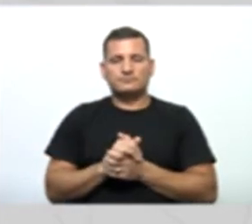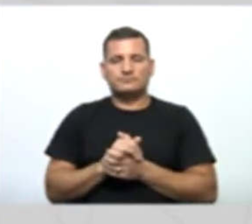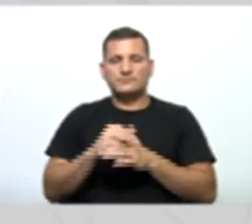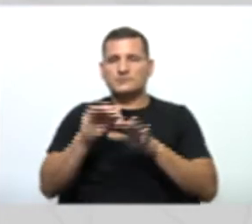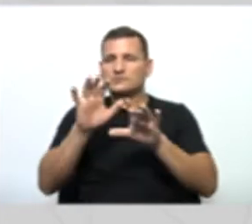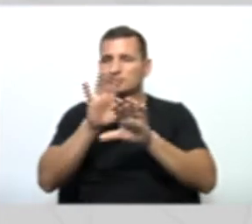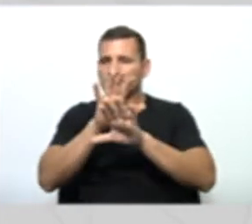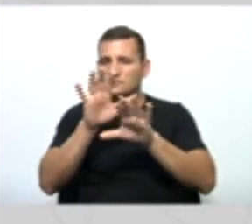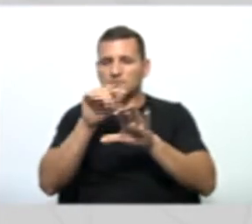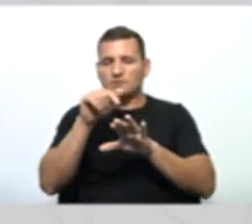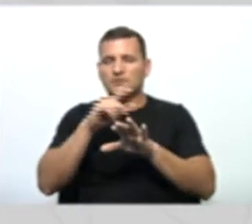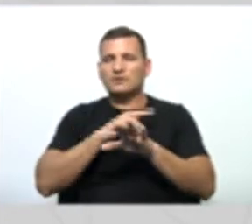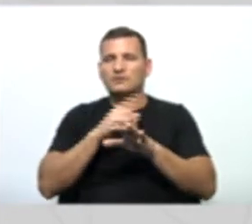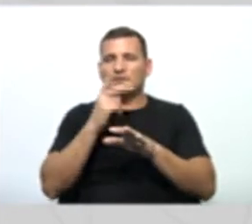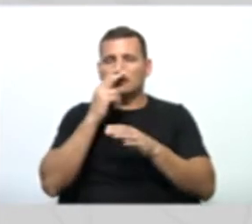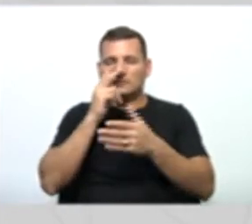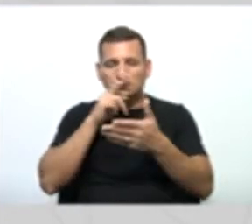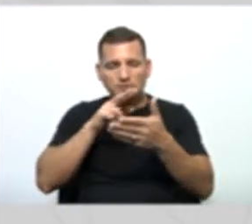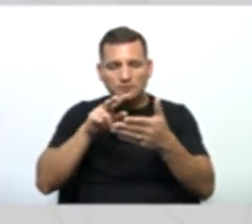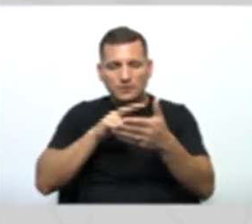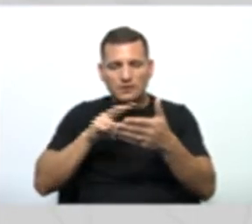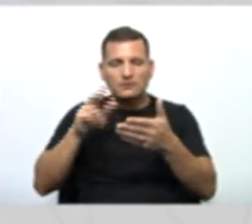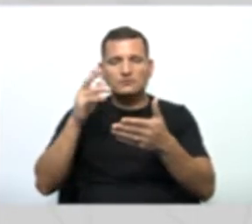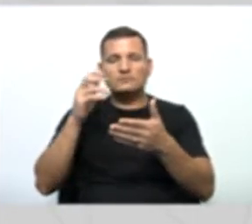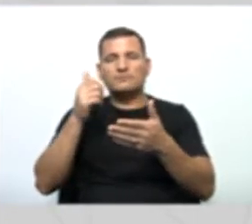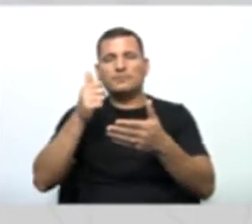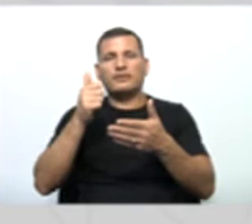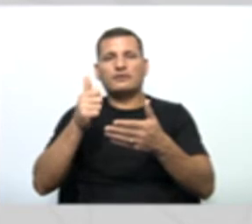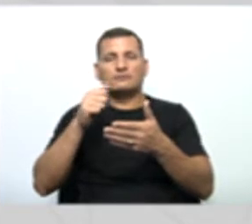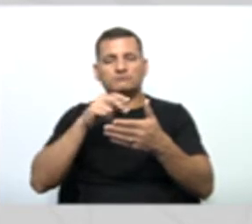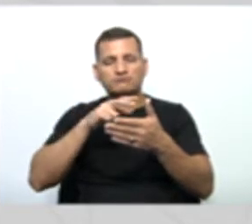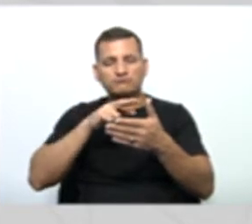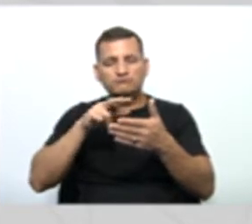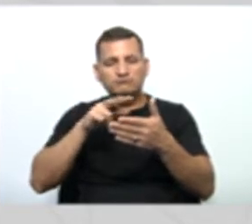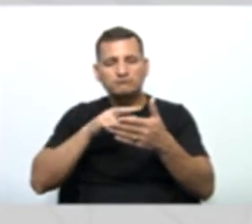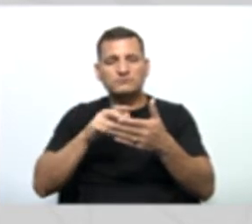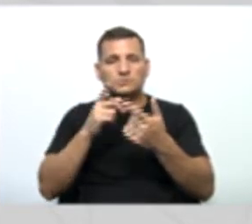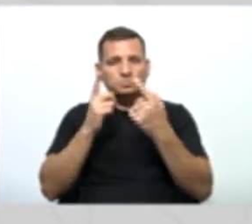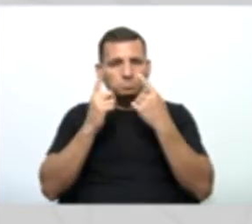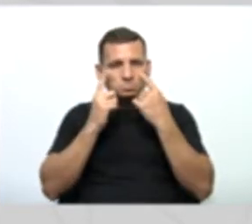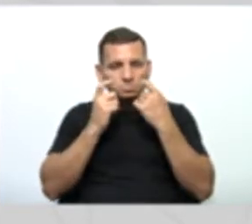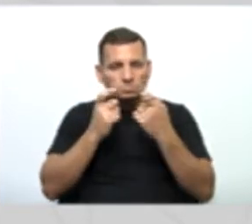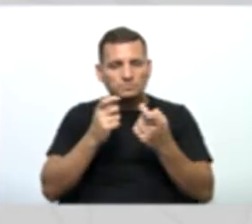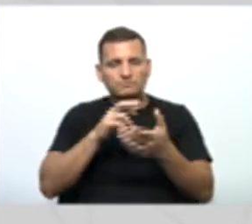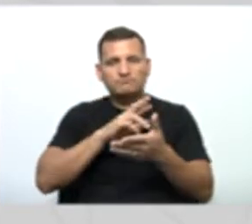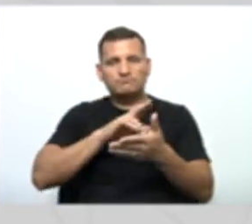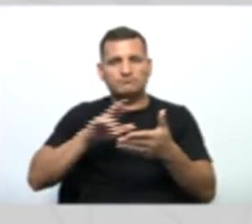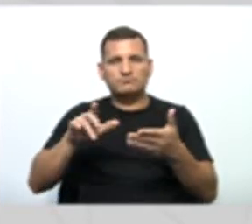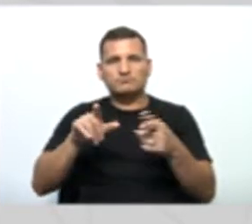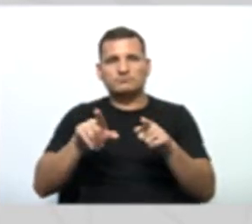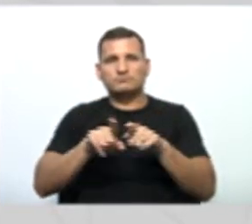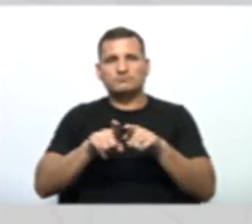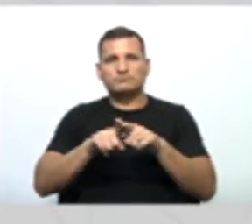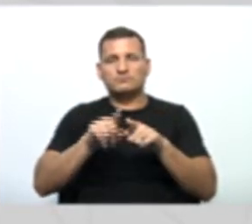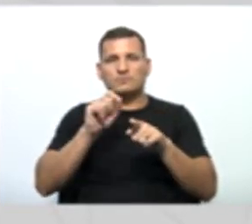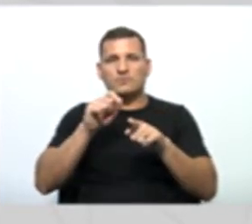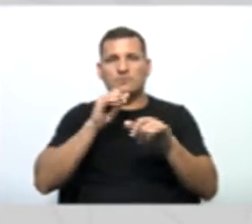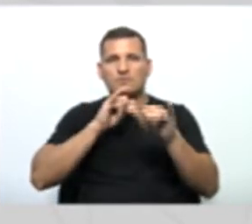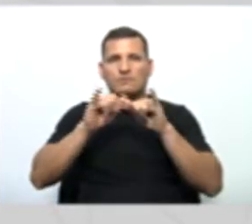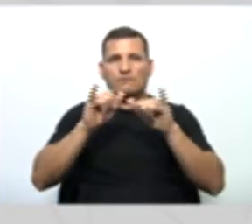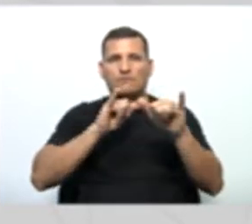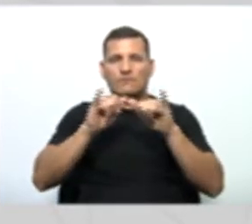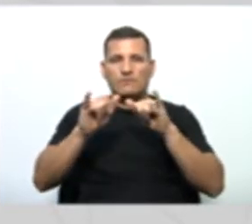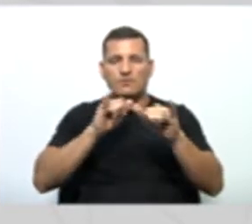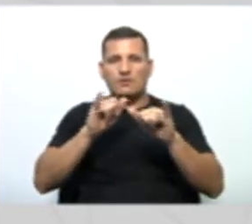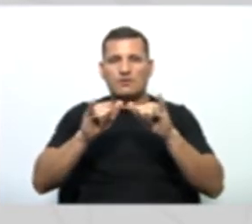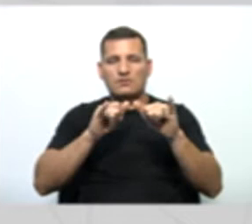harmonia muito grande, vai te dar uma diferença muito interessante entre as coisas que você quer informar. Né? Por